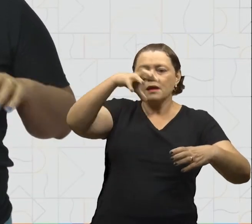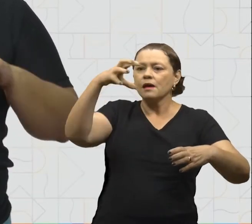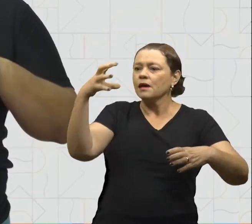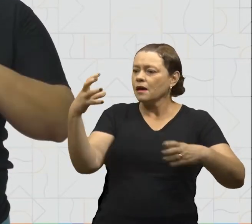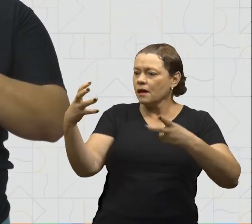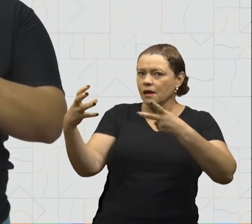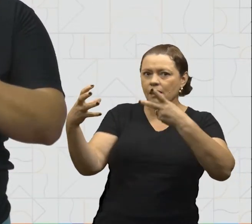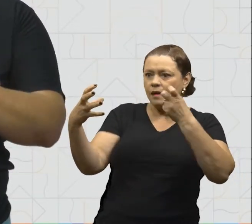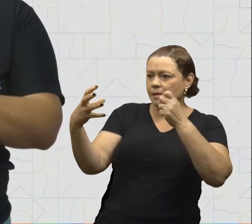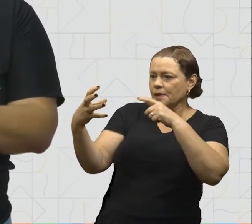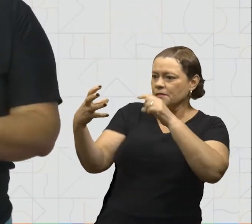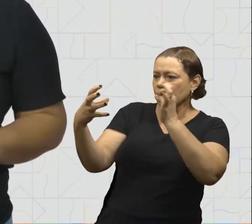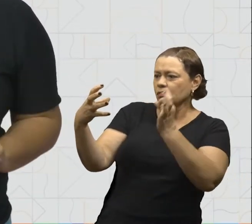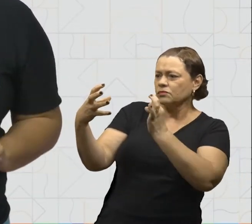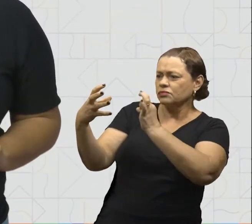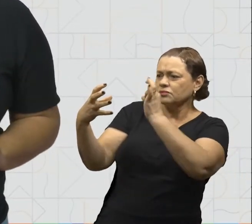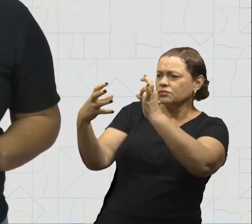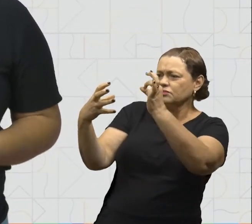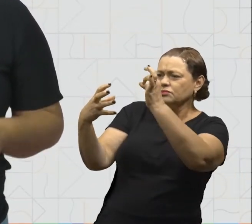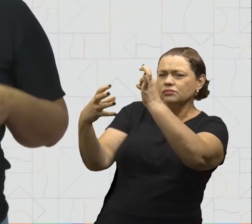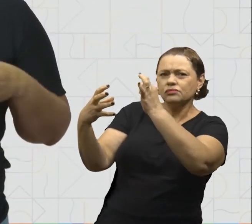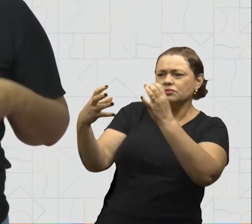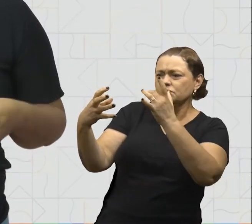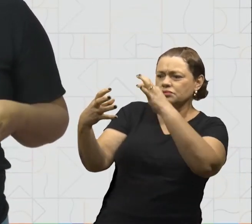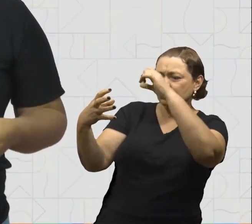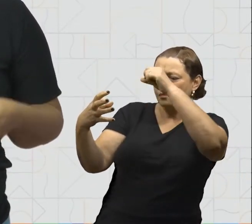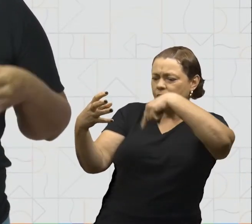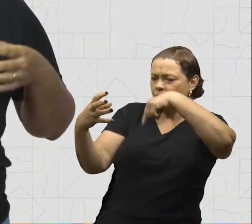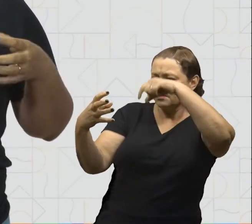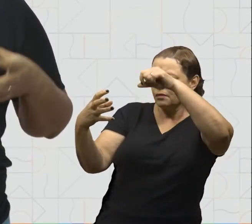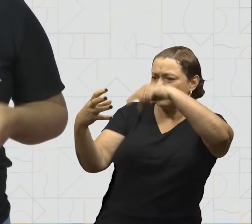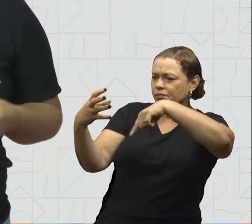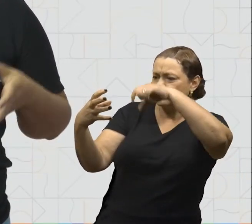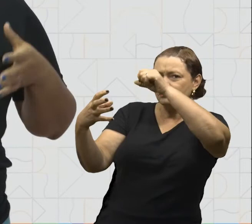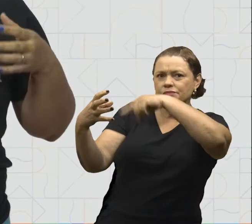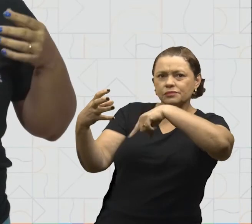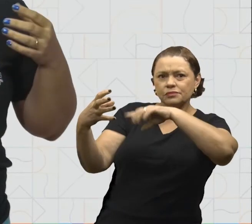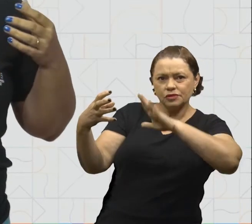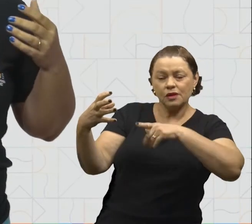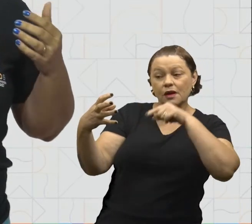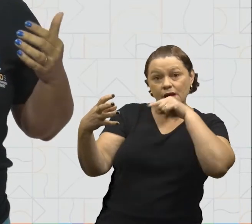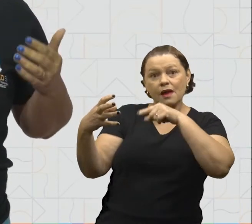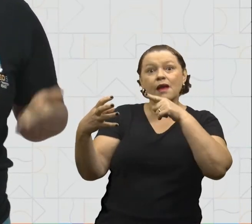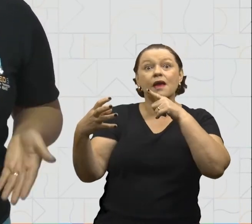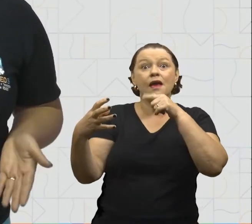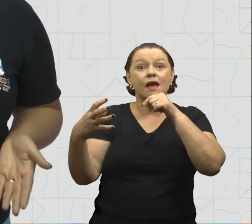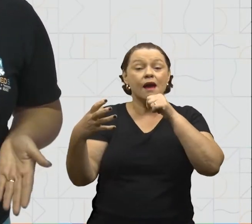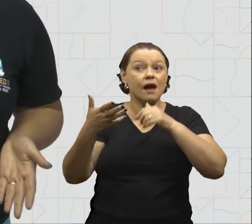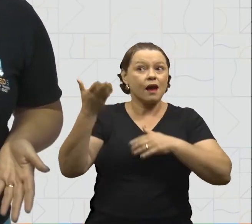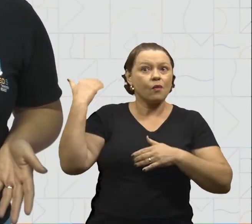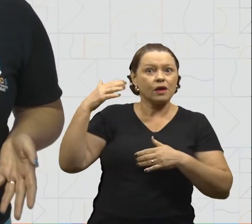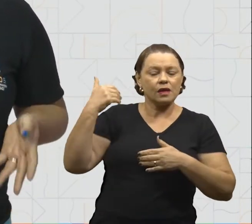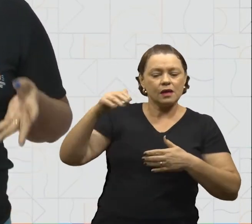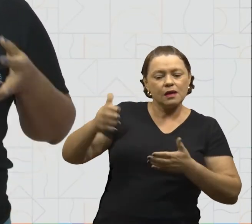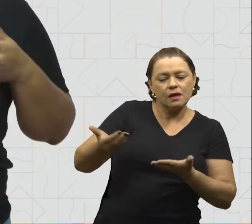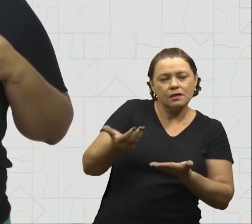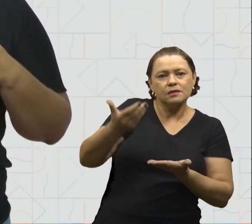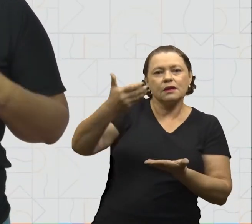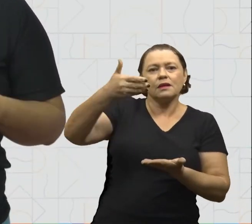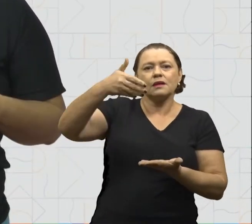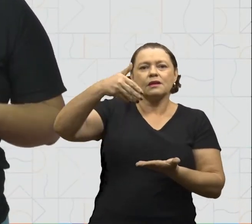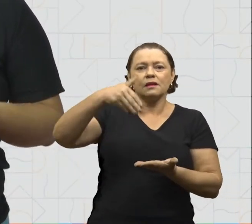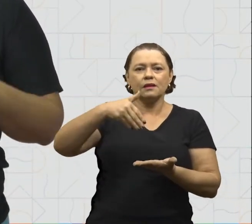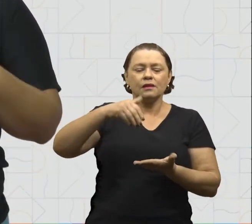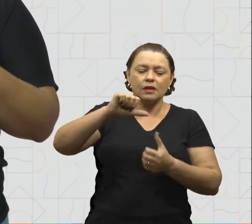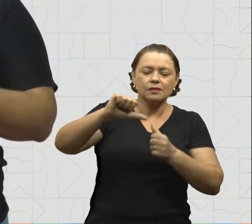ela fica cheia de gotinhas de água? Ali é a água que estava em estado líquido na sopa e com